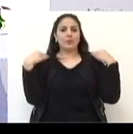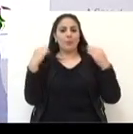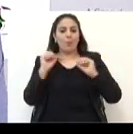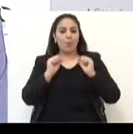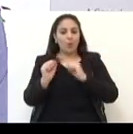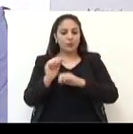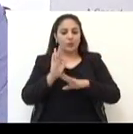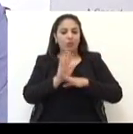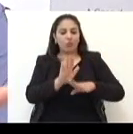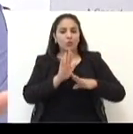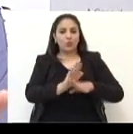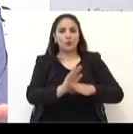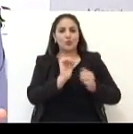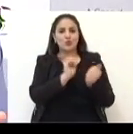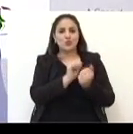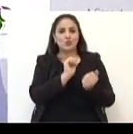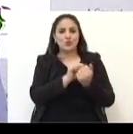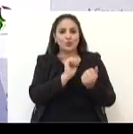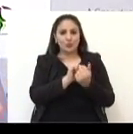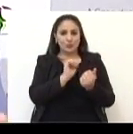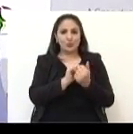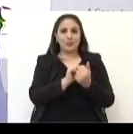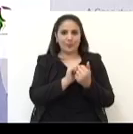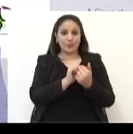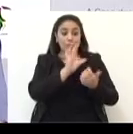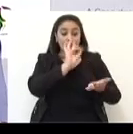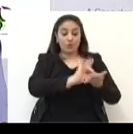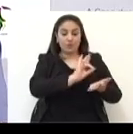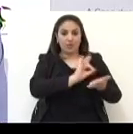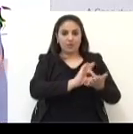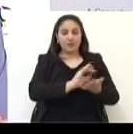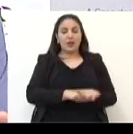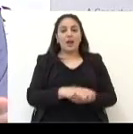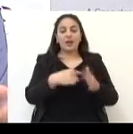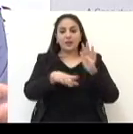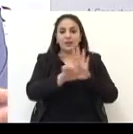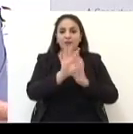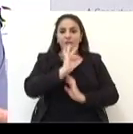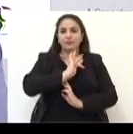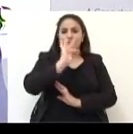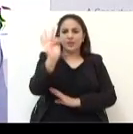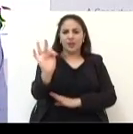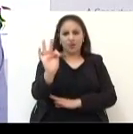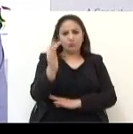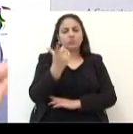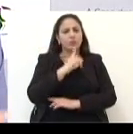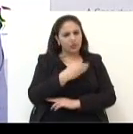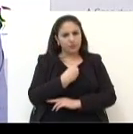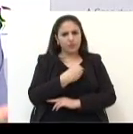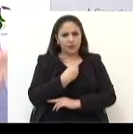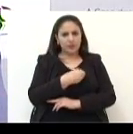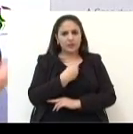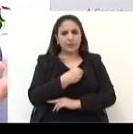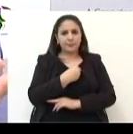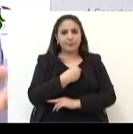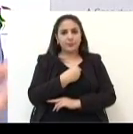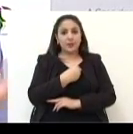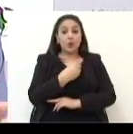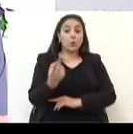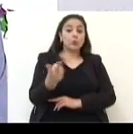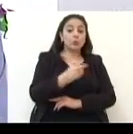o trabalho junto com esses permissionários. A lei federal existe a figura dos